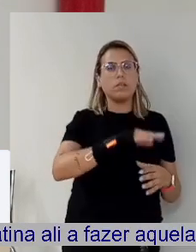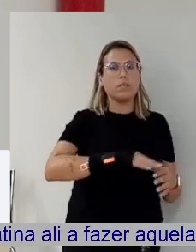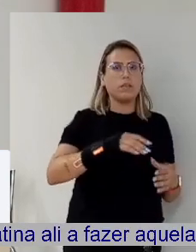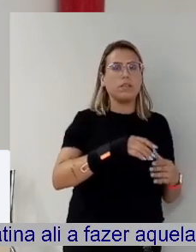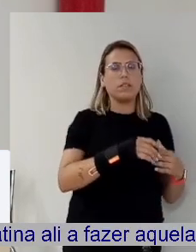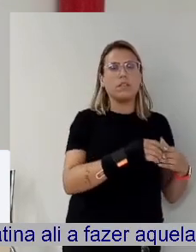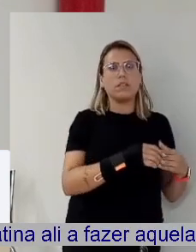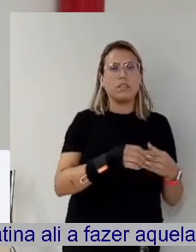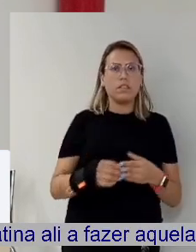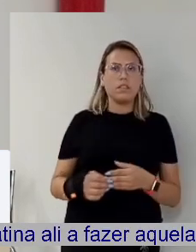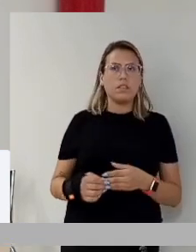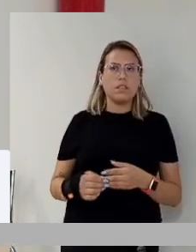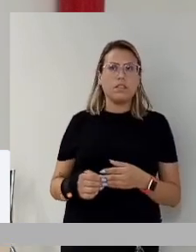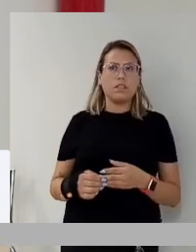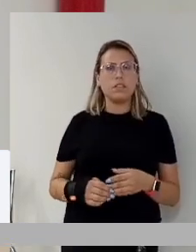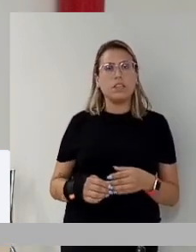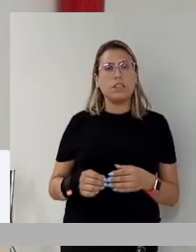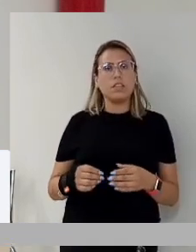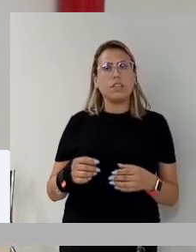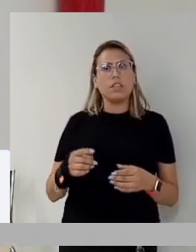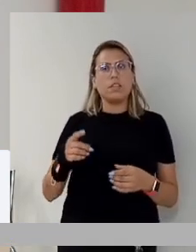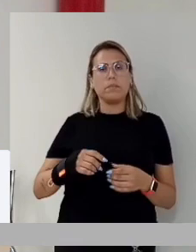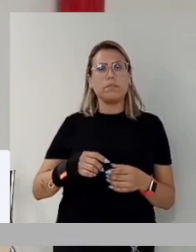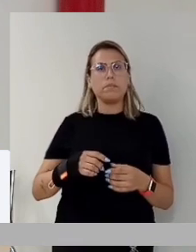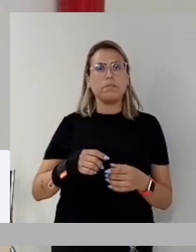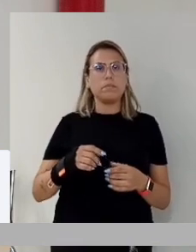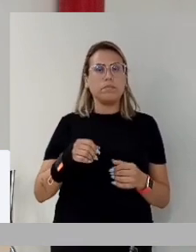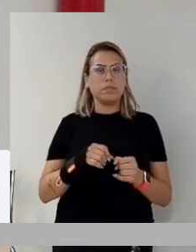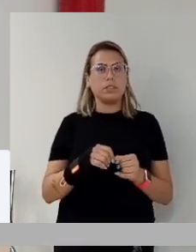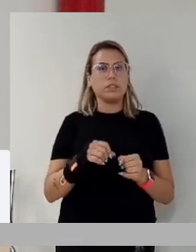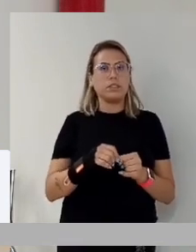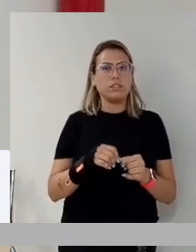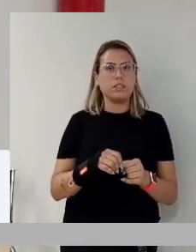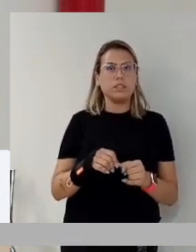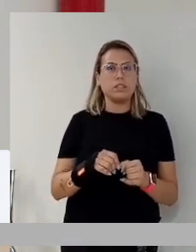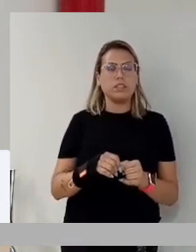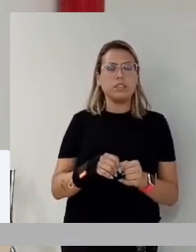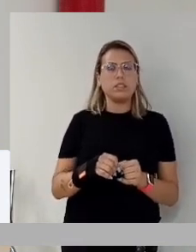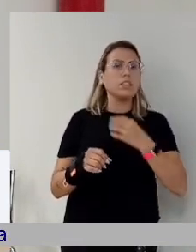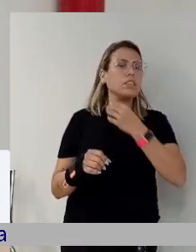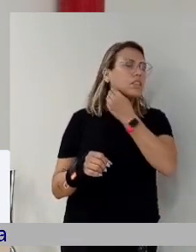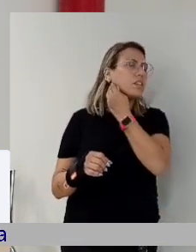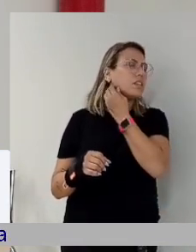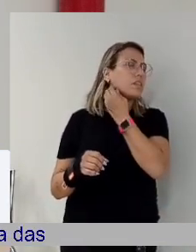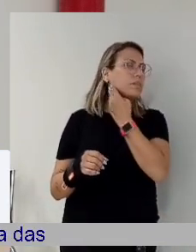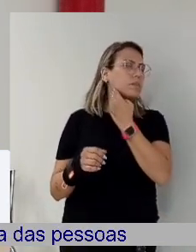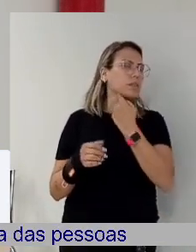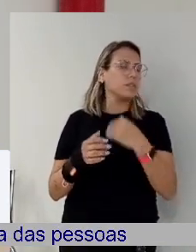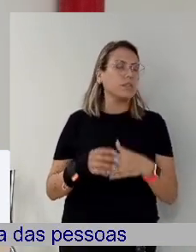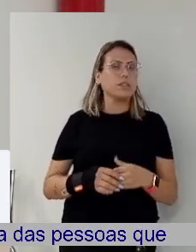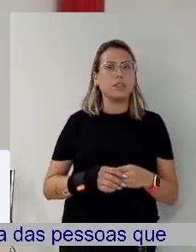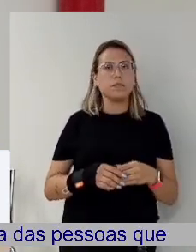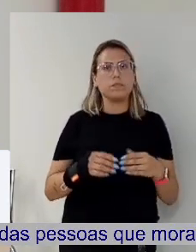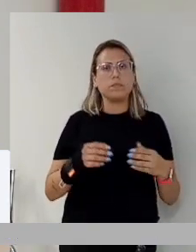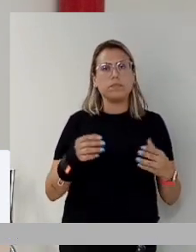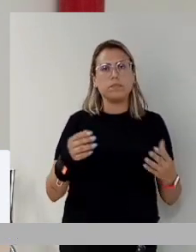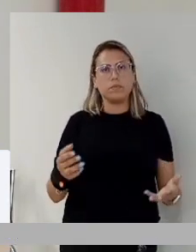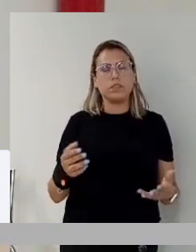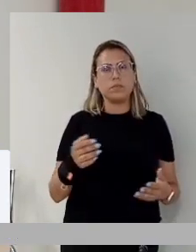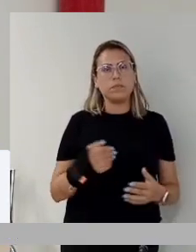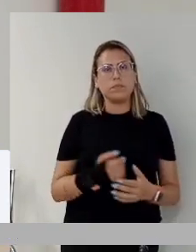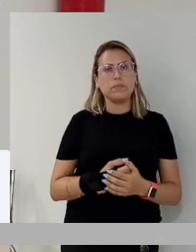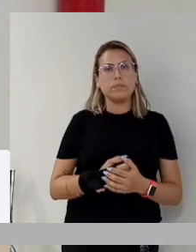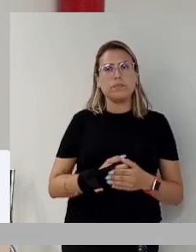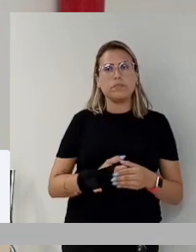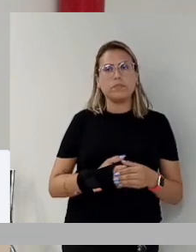escola primeiro passo como alternativa é uma das alternativas de de de passeio né mas é o que